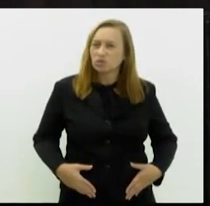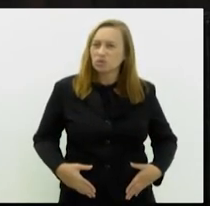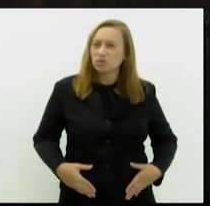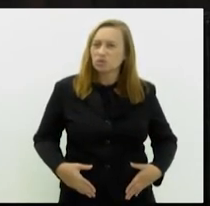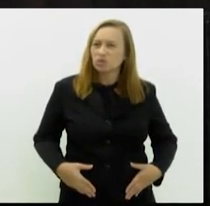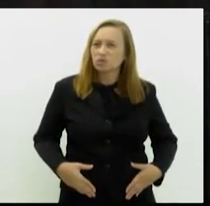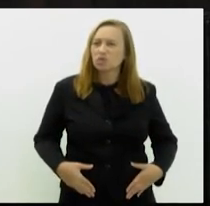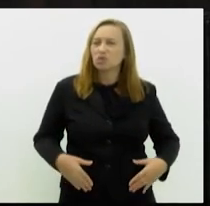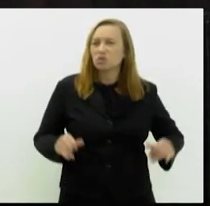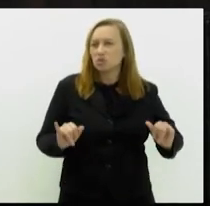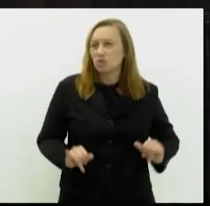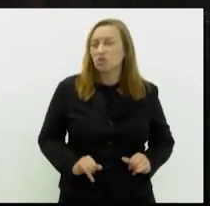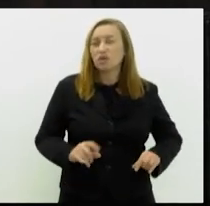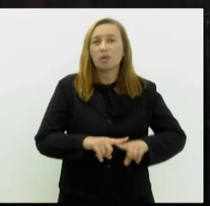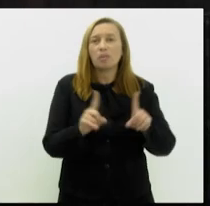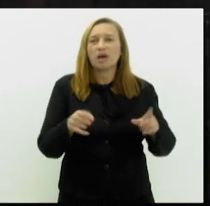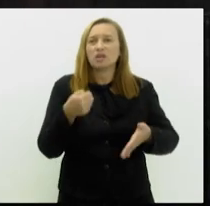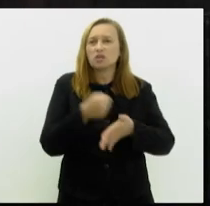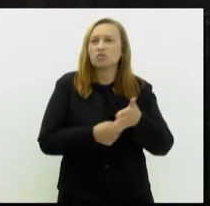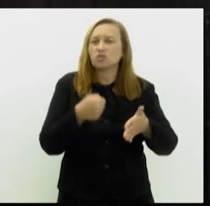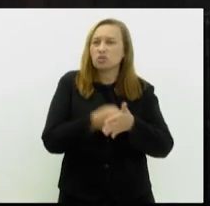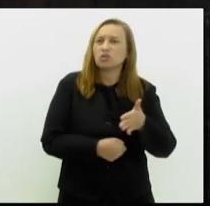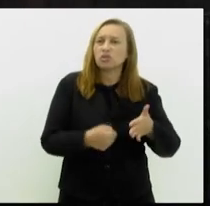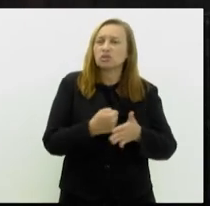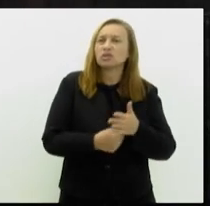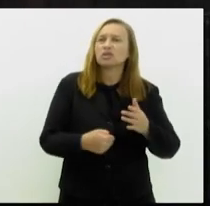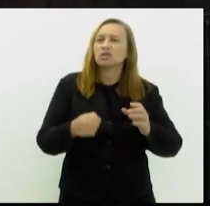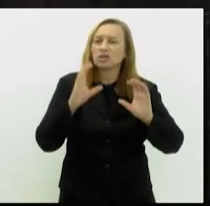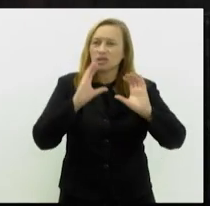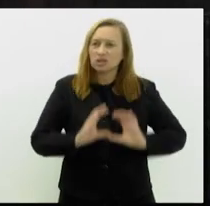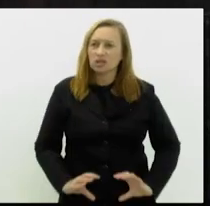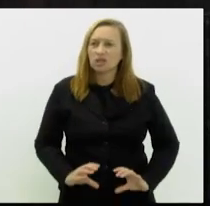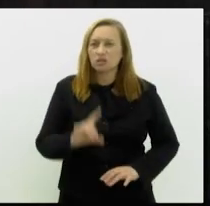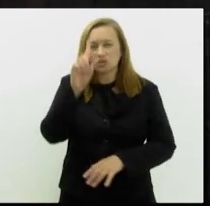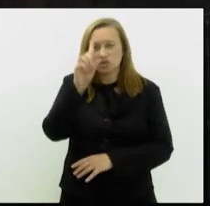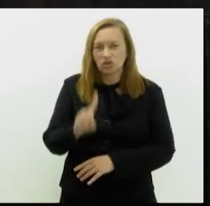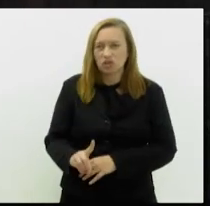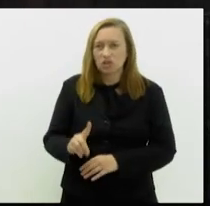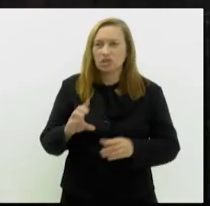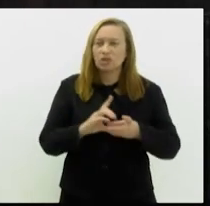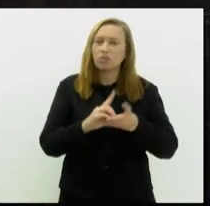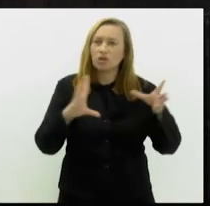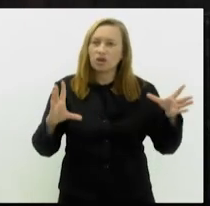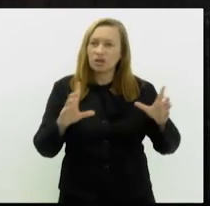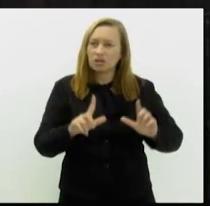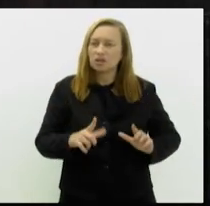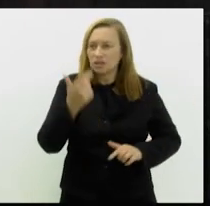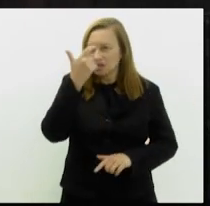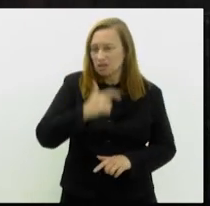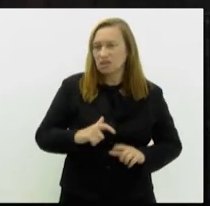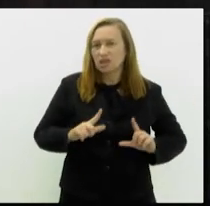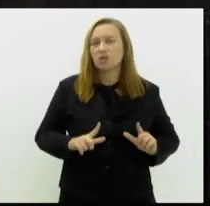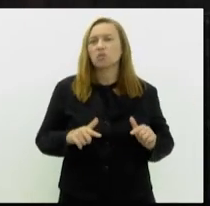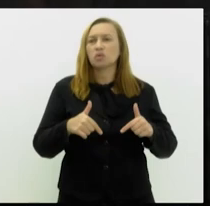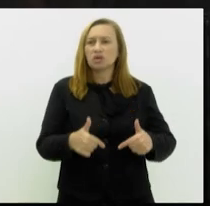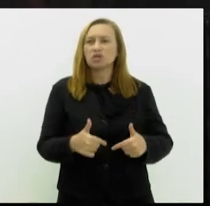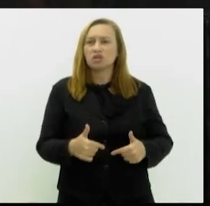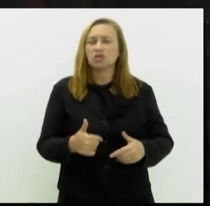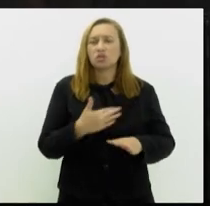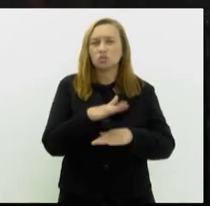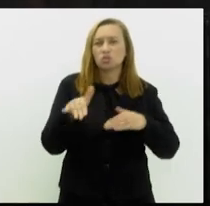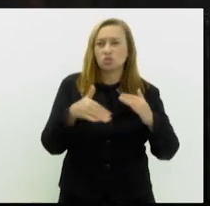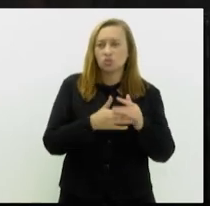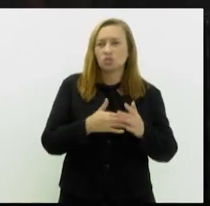pelo sistema, mas uma batalha da cidadania e do direito democrático de ser e existir de todos e de